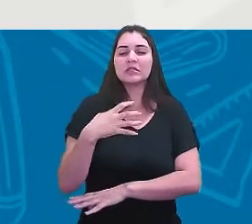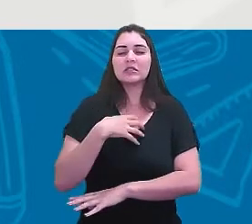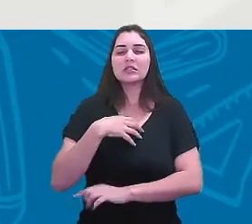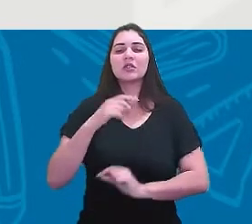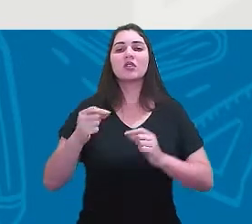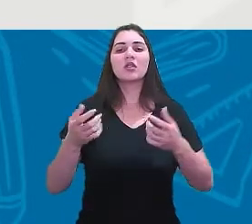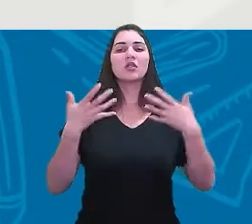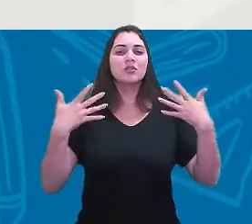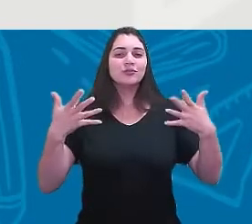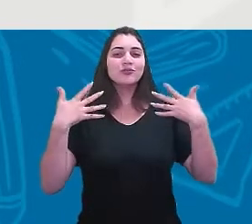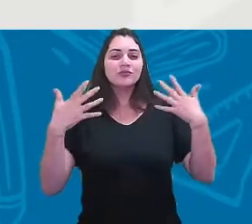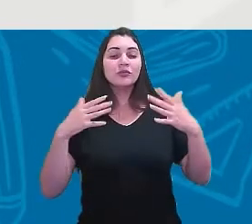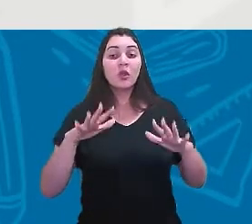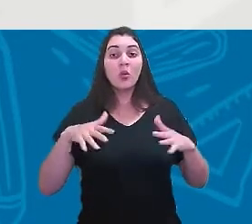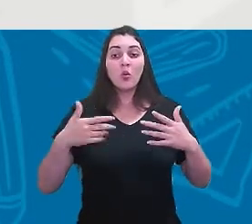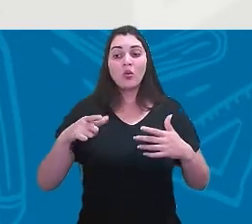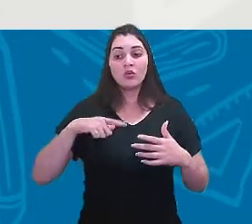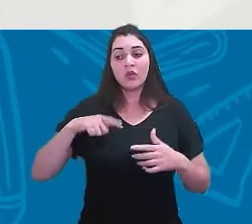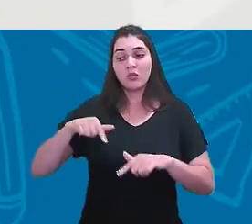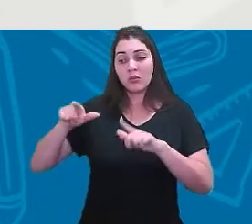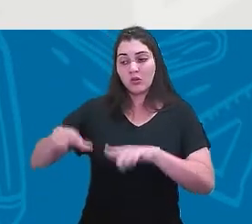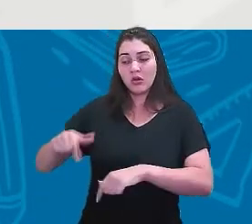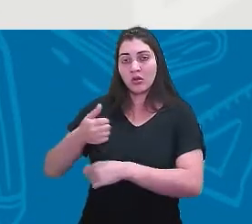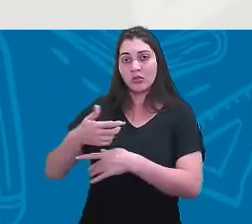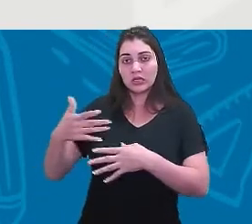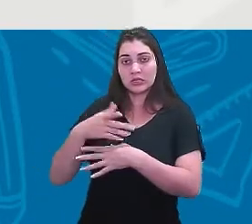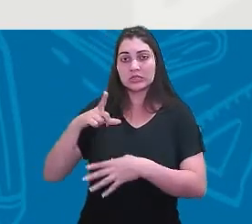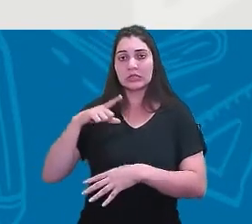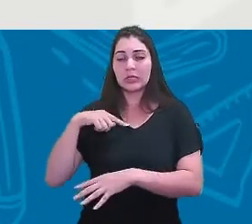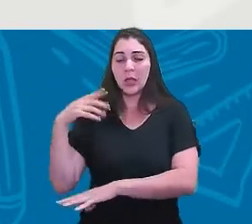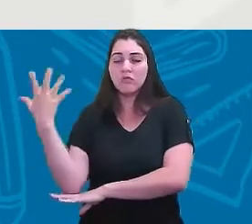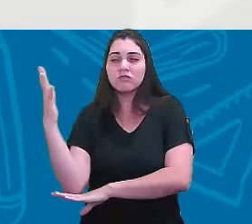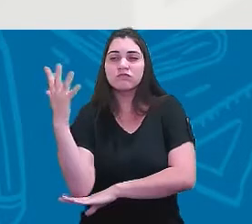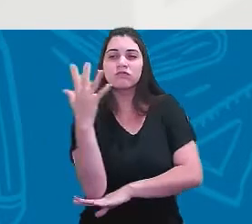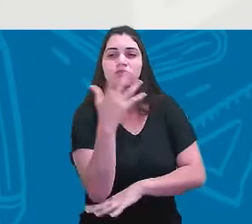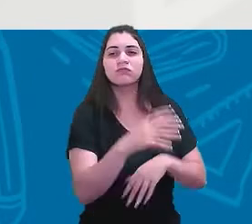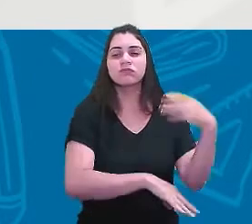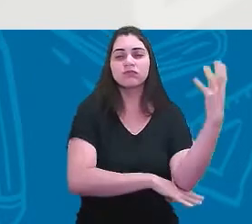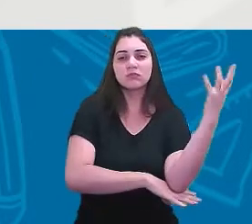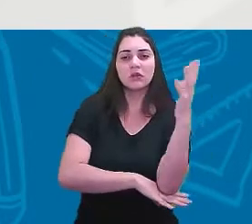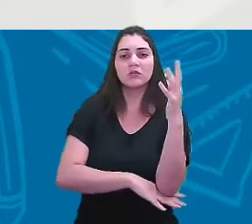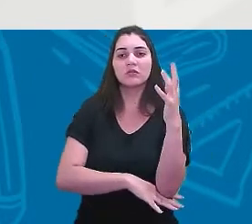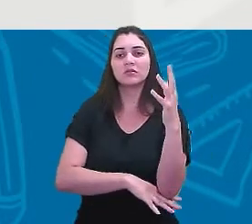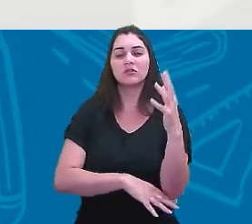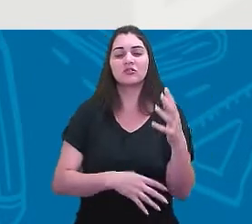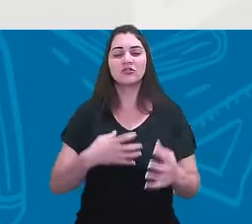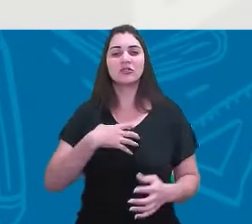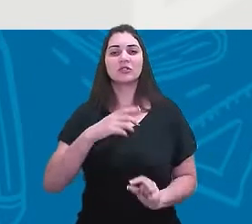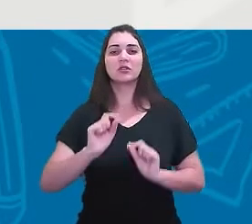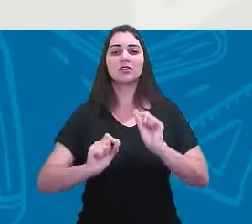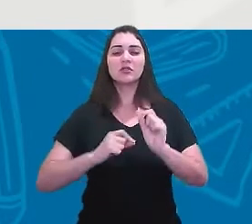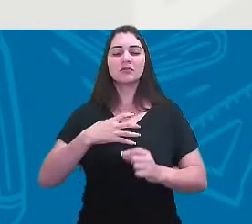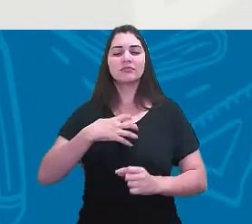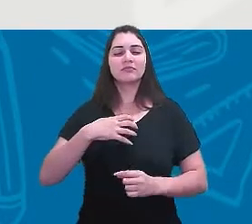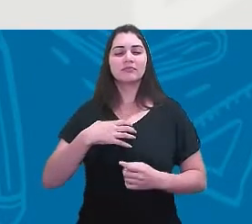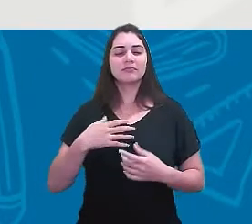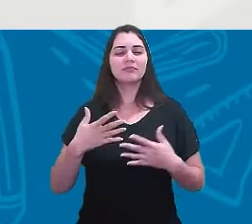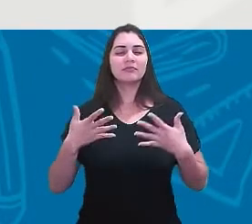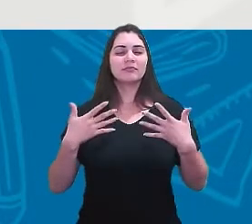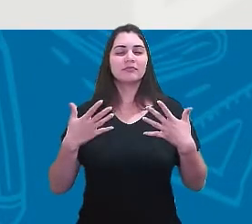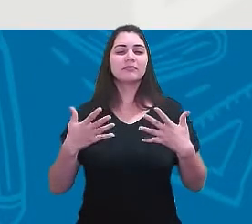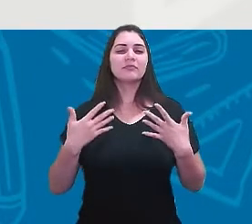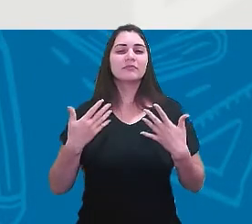verdade? Já quando você está numa área da nossa cidade que é mais arborizada, que tem mais árvore, a gente já sente uma sensação térmica